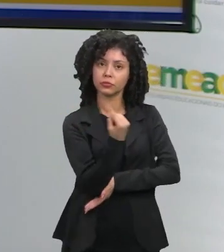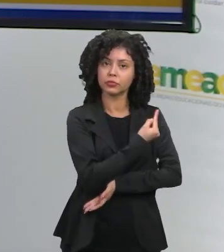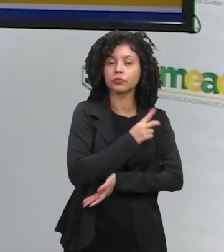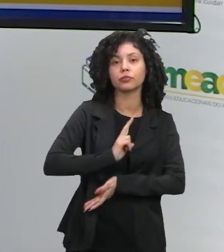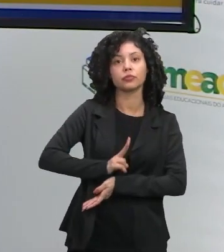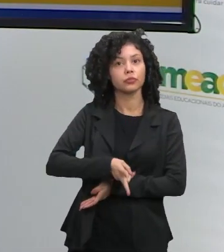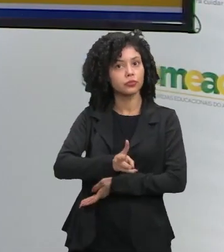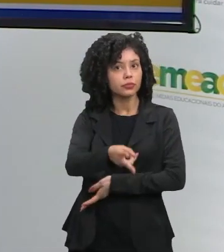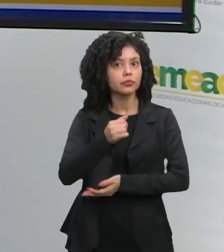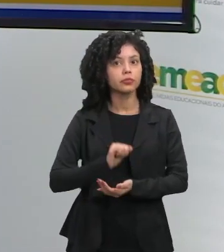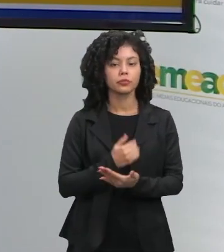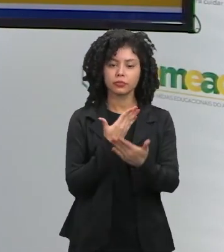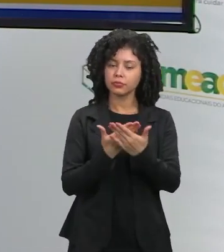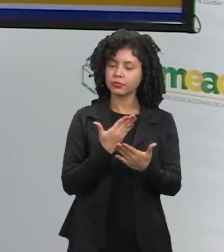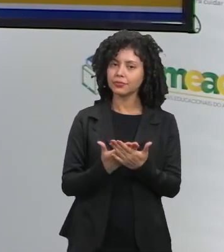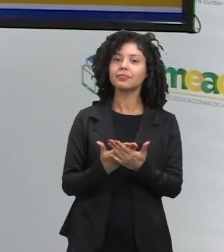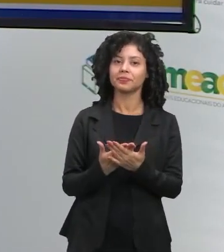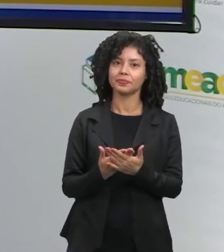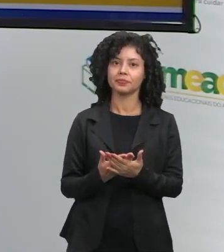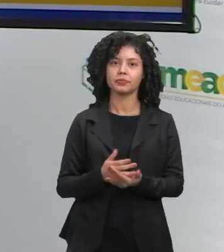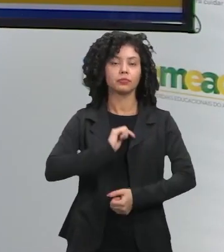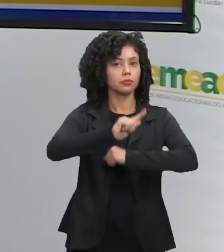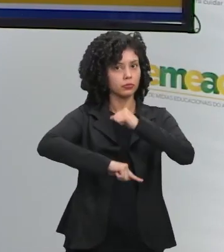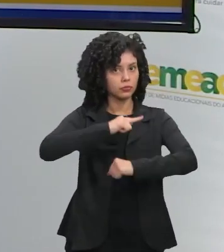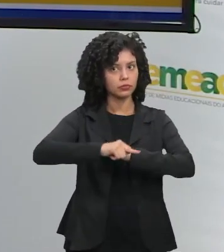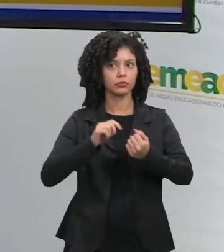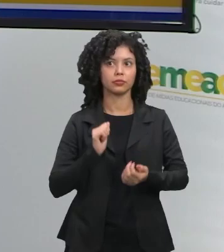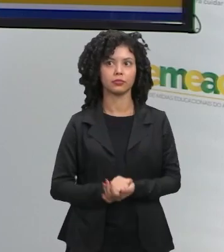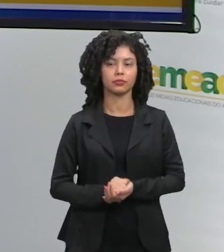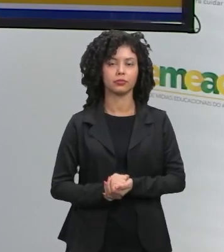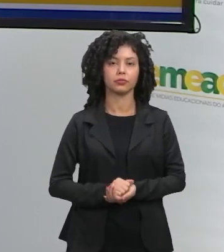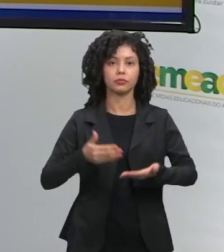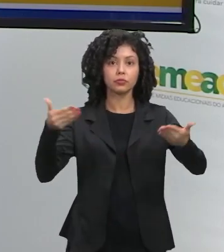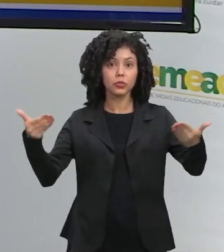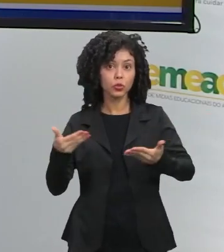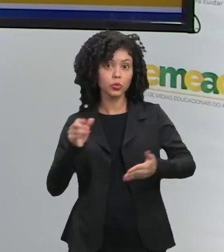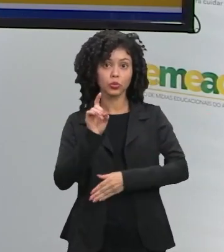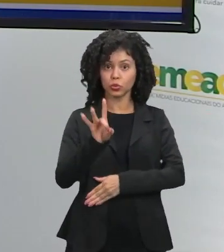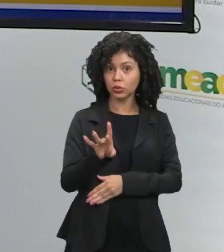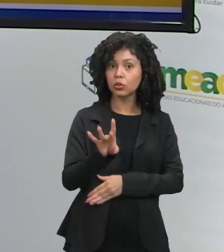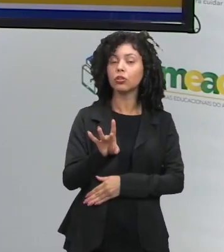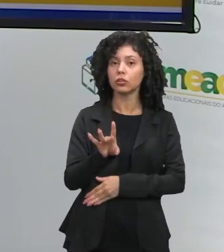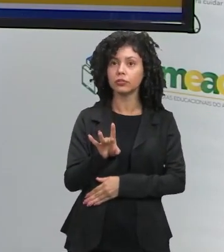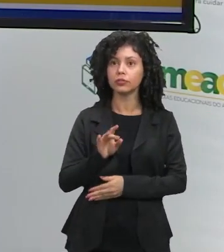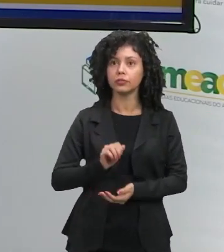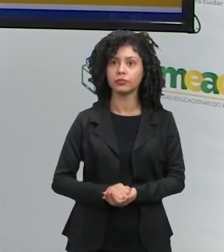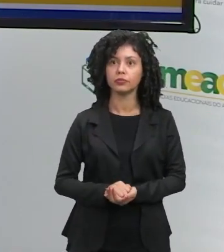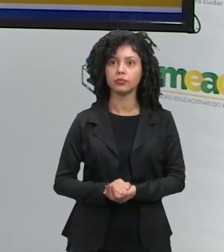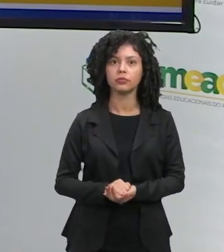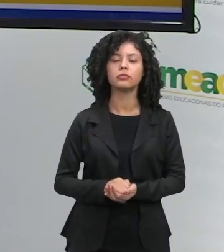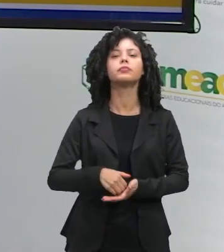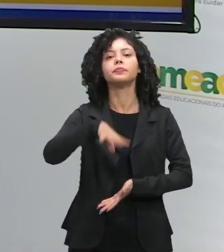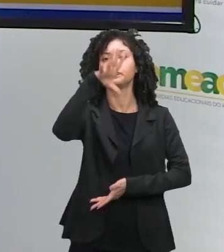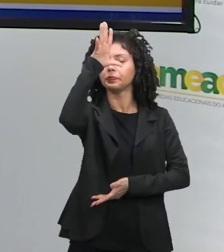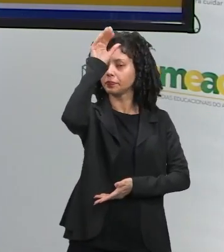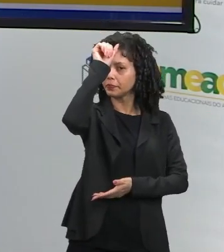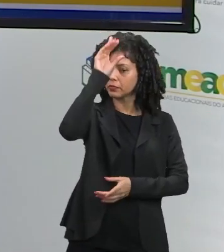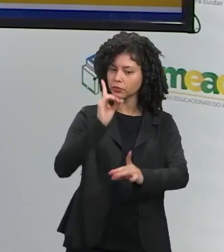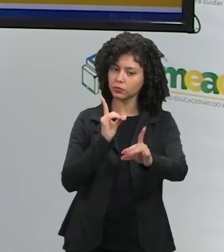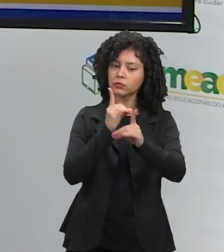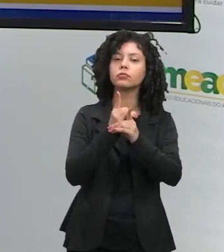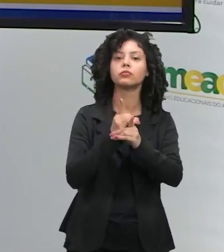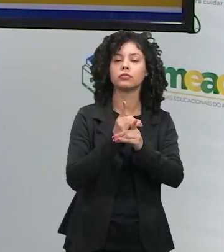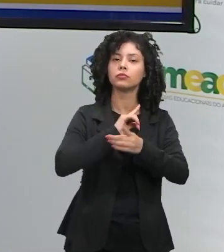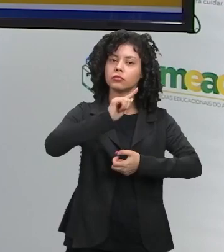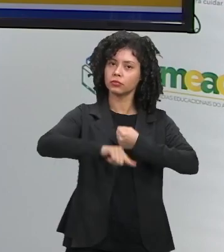daremos continuidade ao estudo sobre o átomo, a atomística. Só que hoje nós iremos aprender a identificar